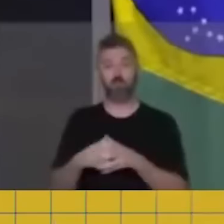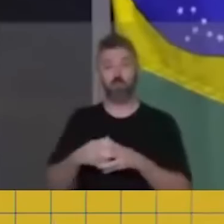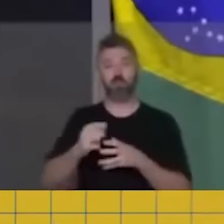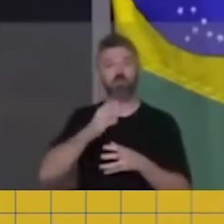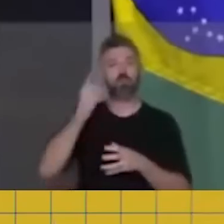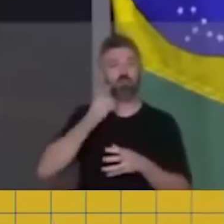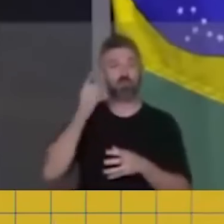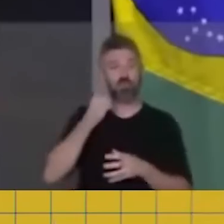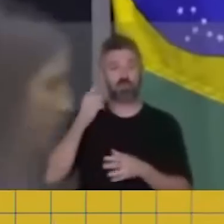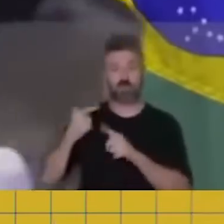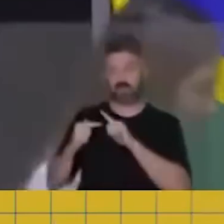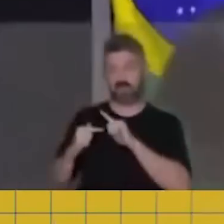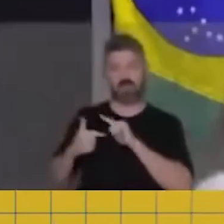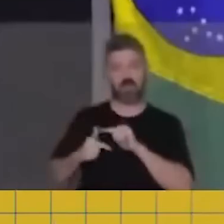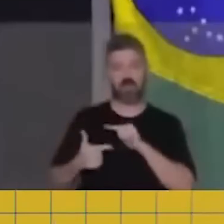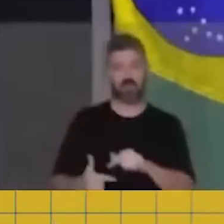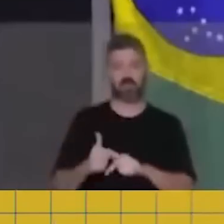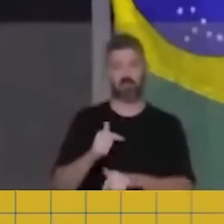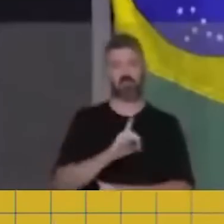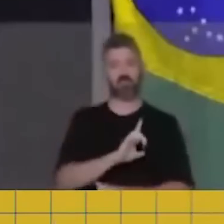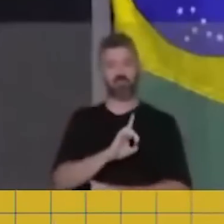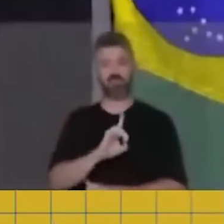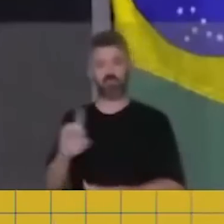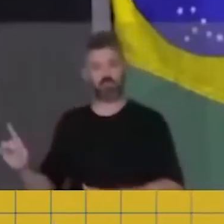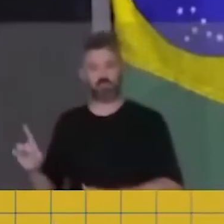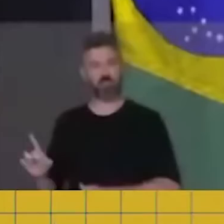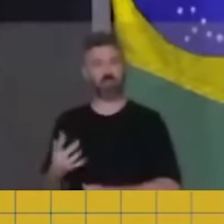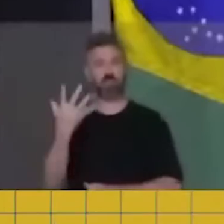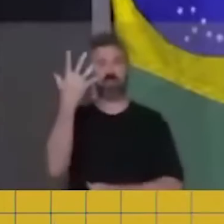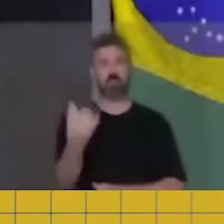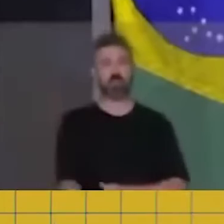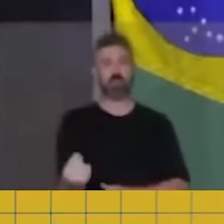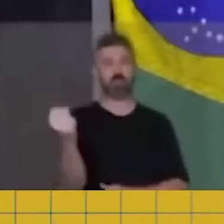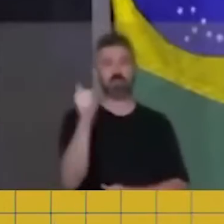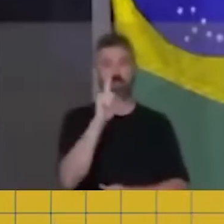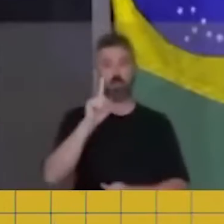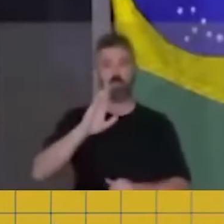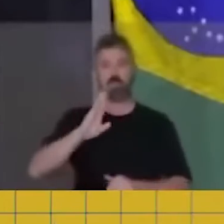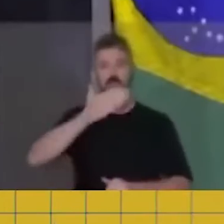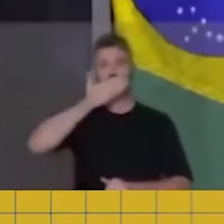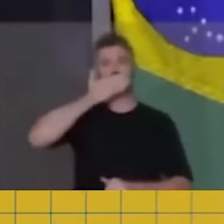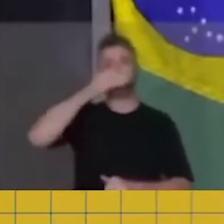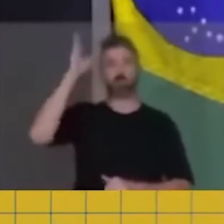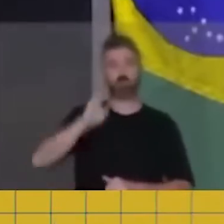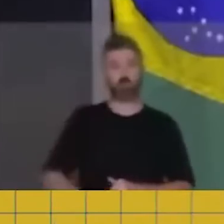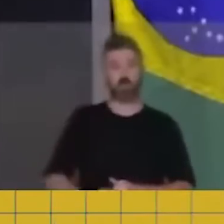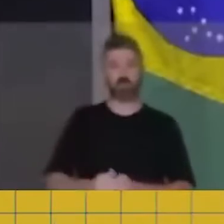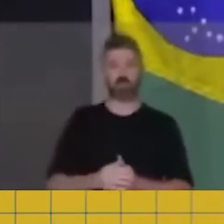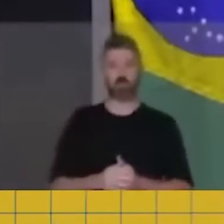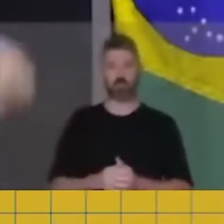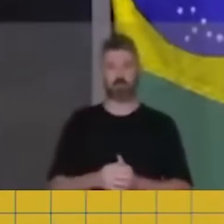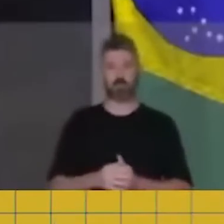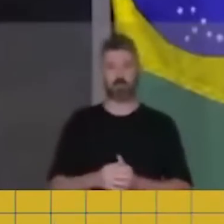Deputados conservadores de direita que não vão aceitar a censura Neste País